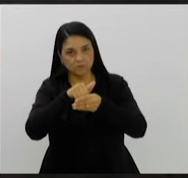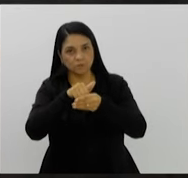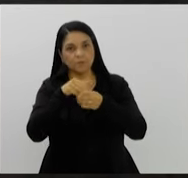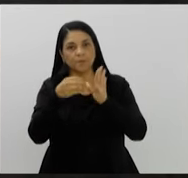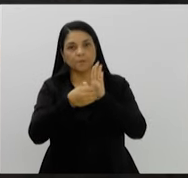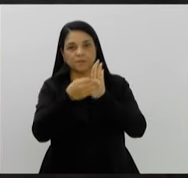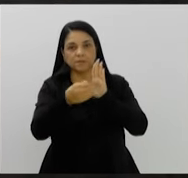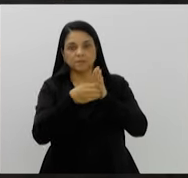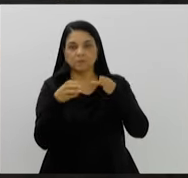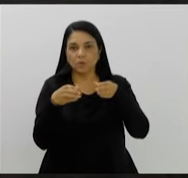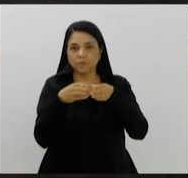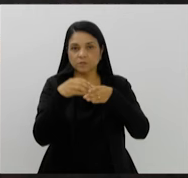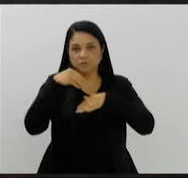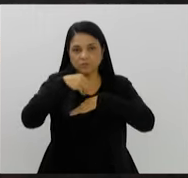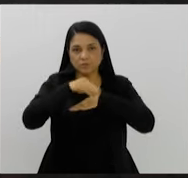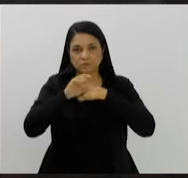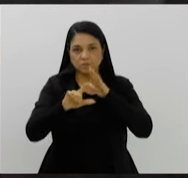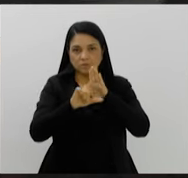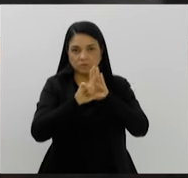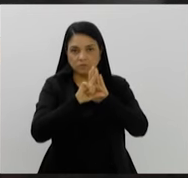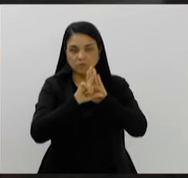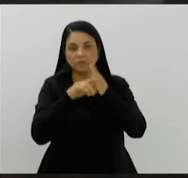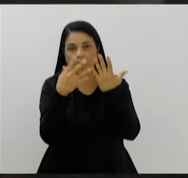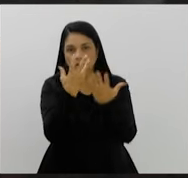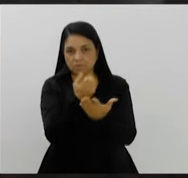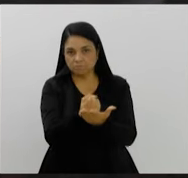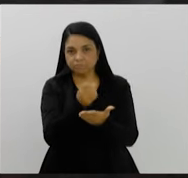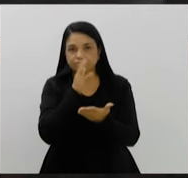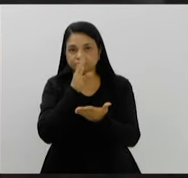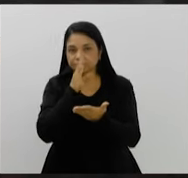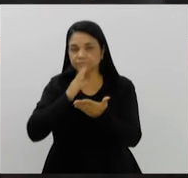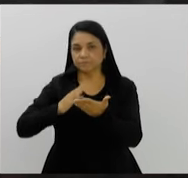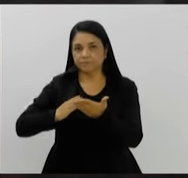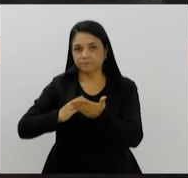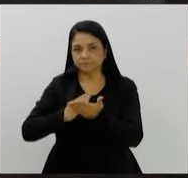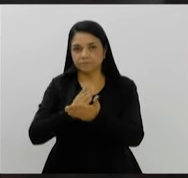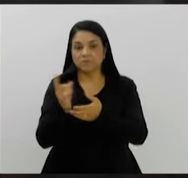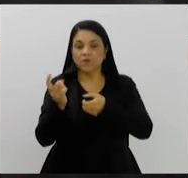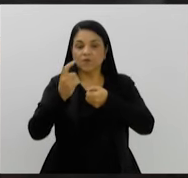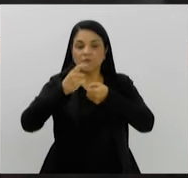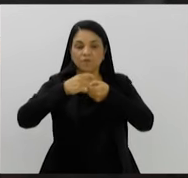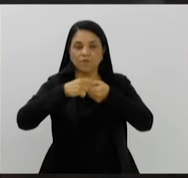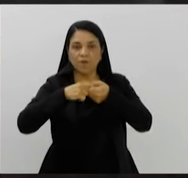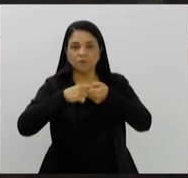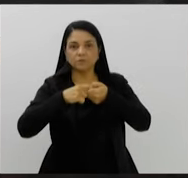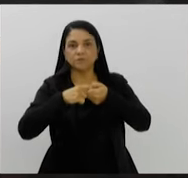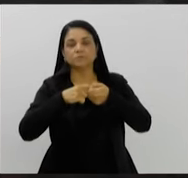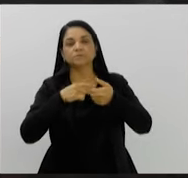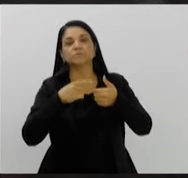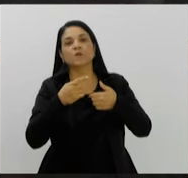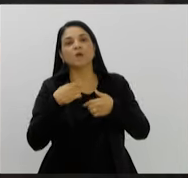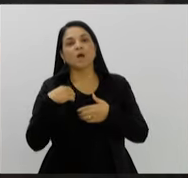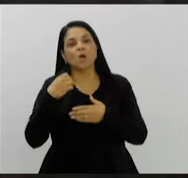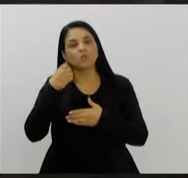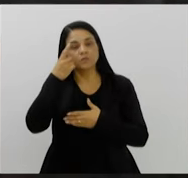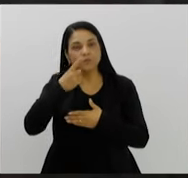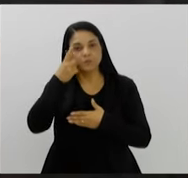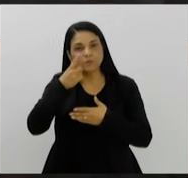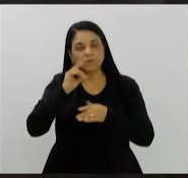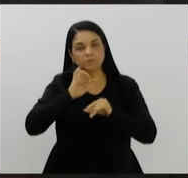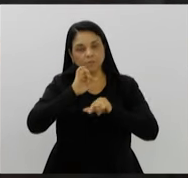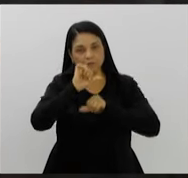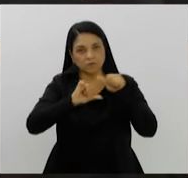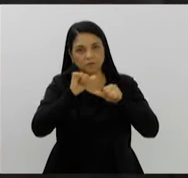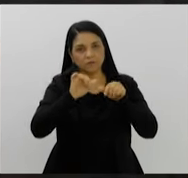parecer da comissão de indicações legislativo senhores que apra permaneço comistão Retornam o autor para transformação indicação simples